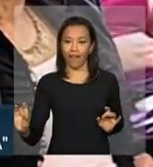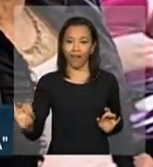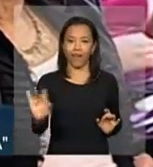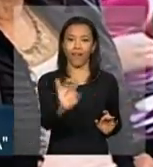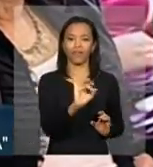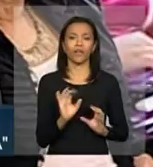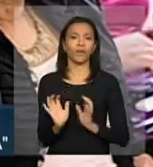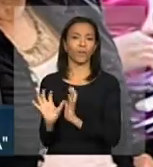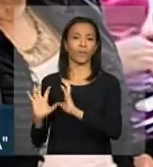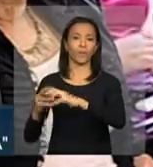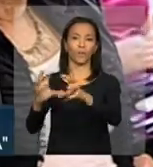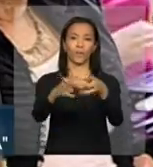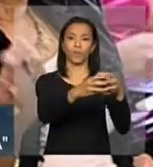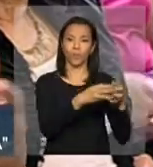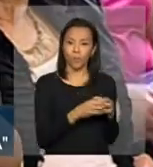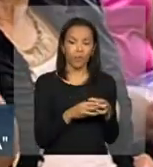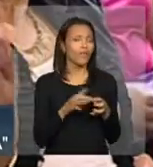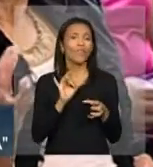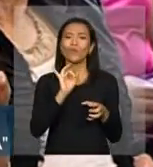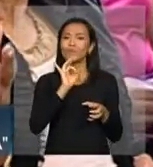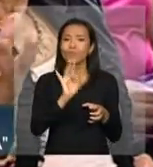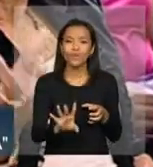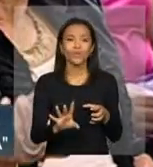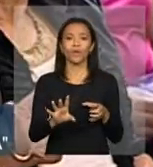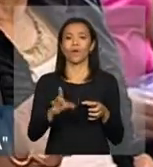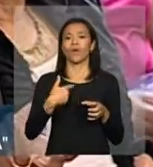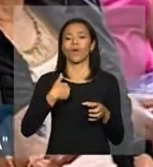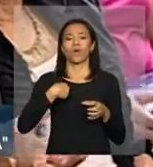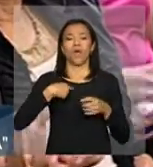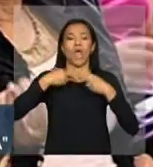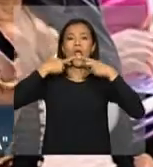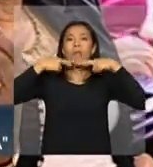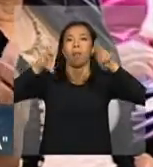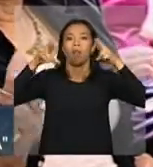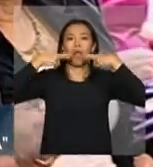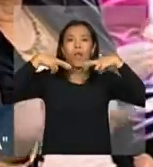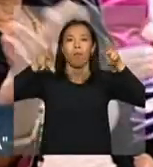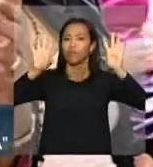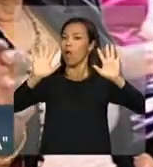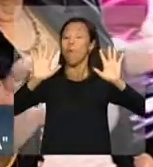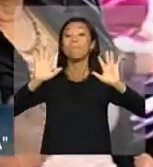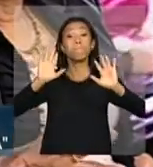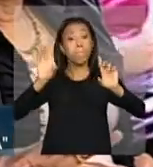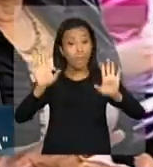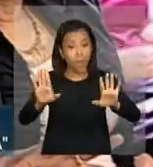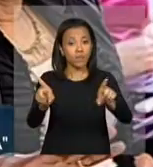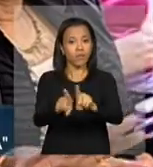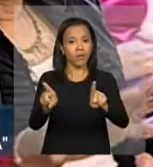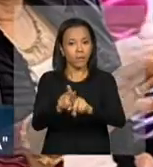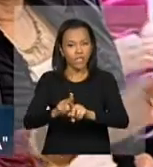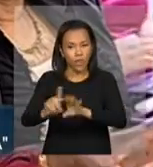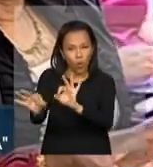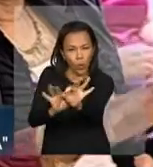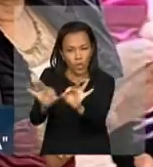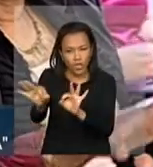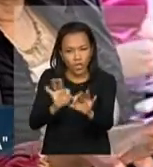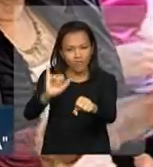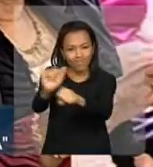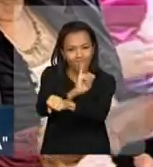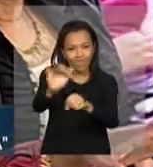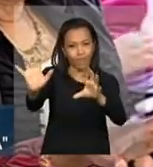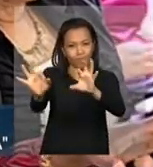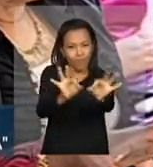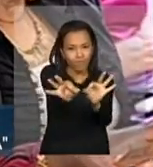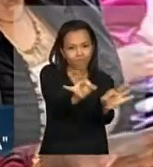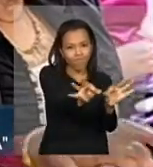segmento a estar não apenas num processo reivindicatório, mas muito mais organizativo do ponto de vista daquilo que já